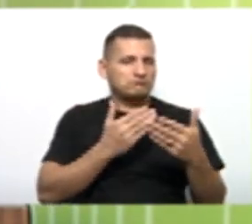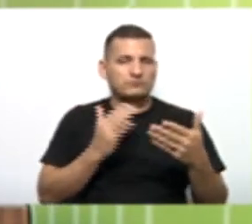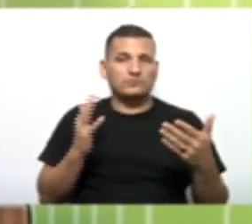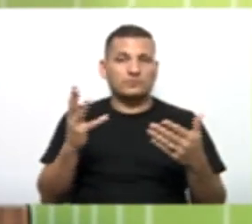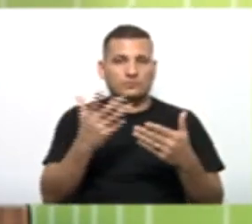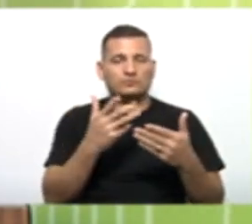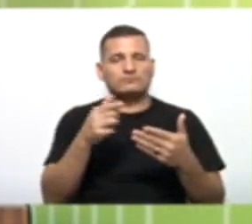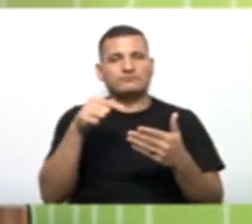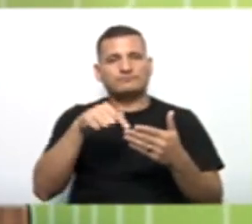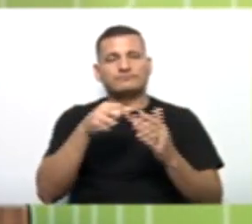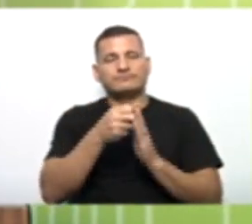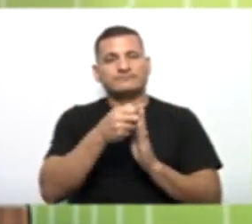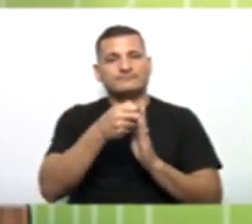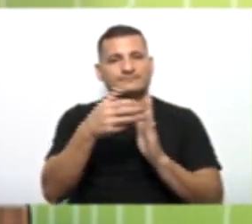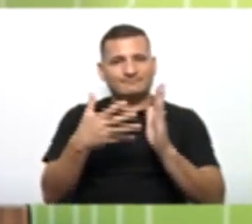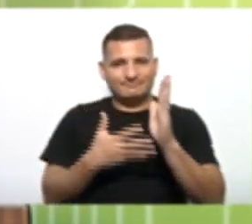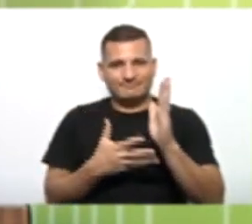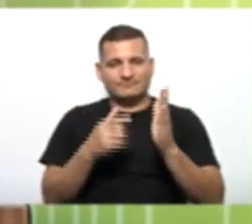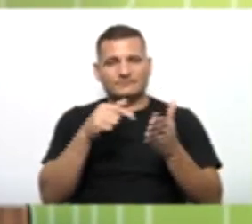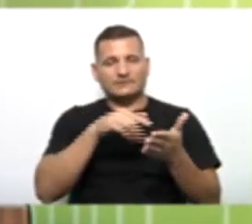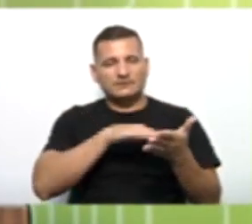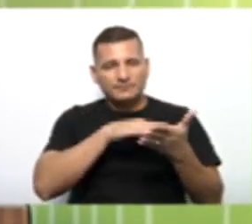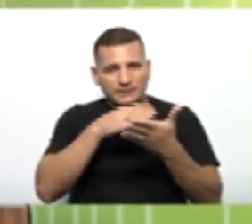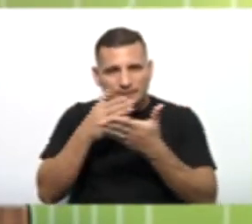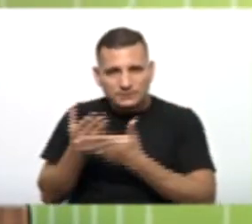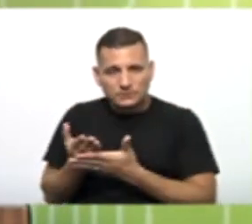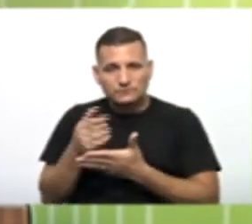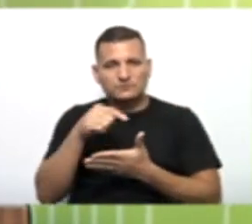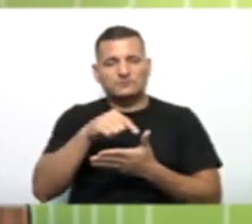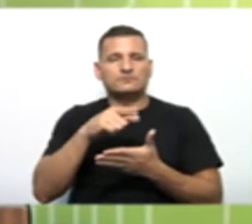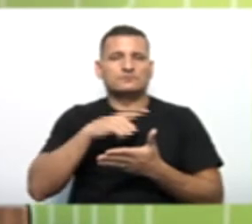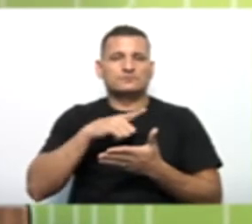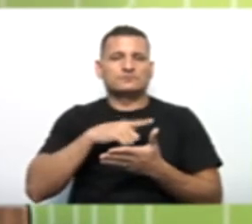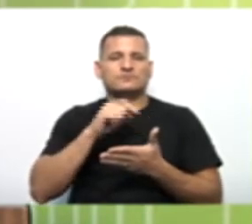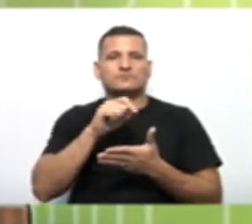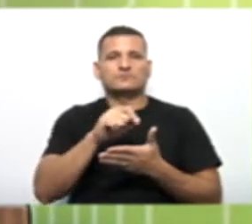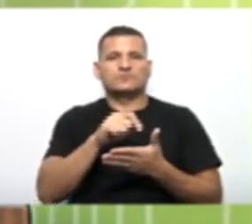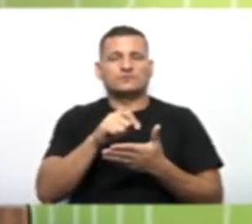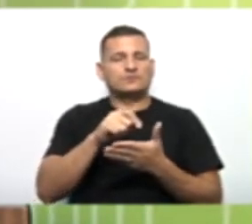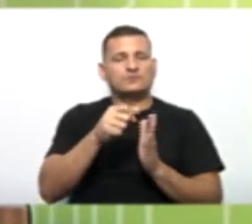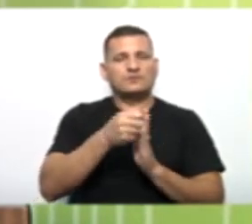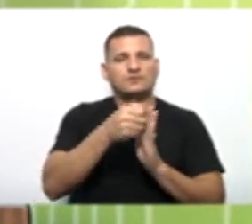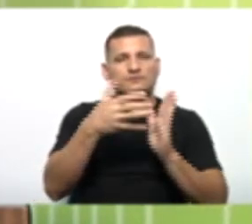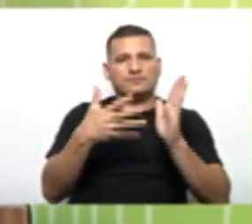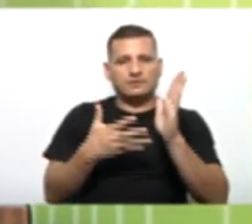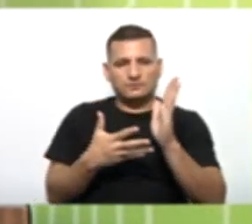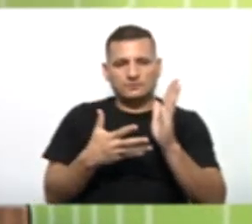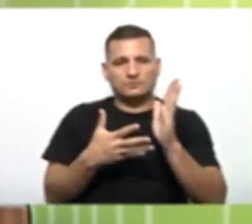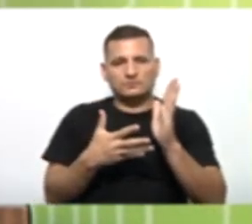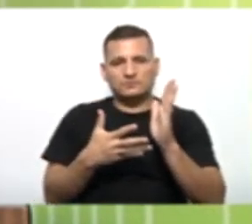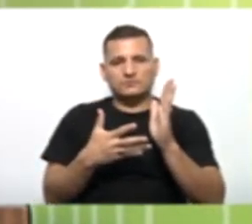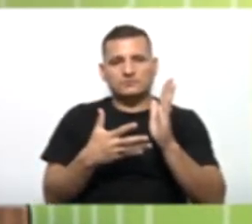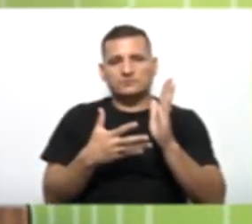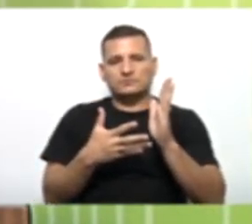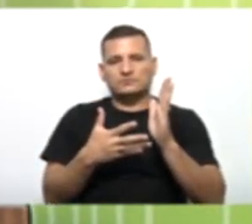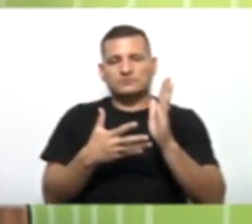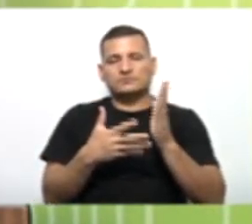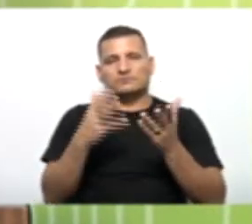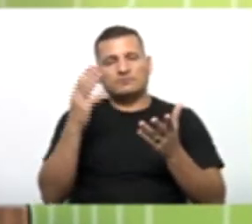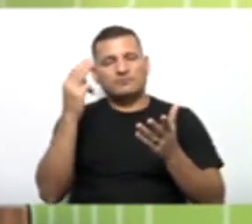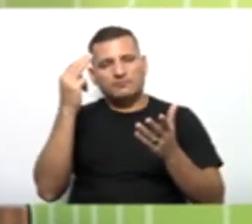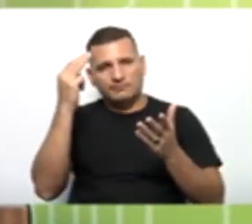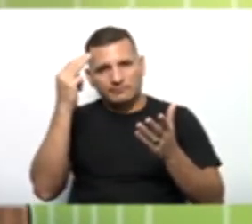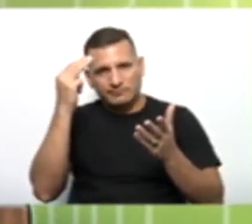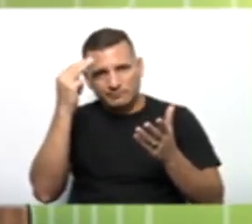os aspectos interpretativos eles vão se sobrepor aos aspectos de de